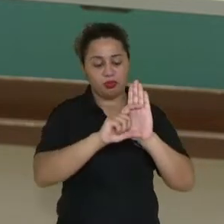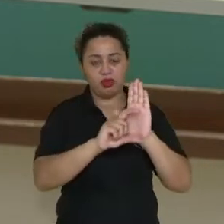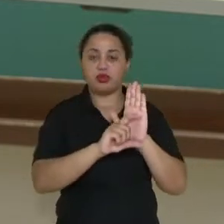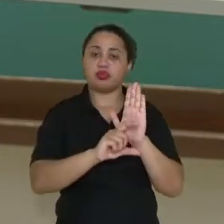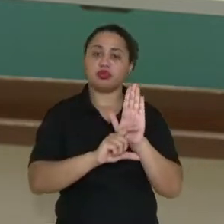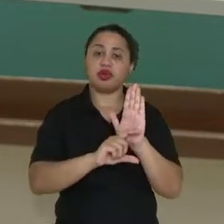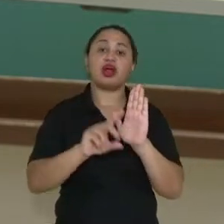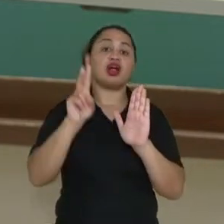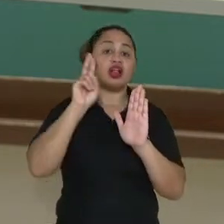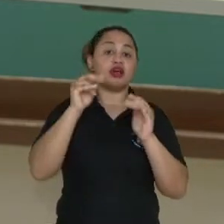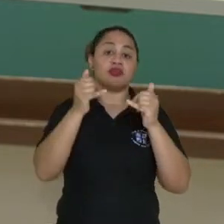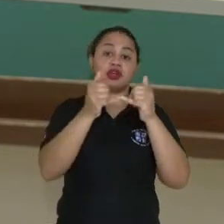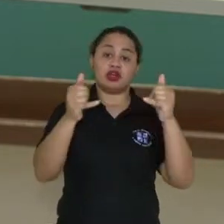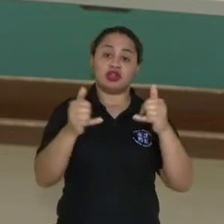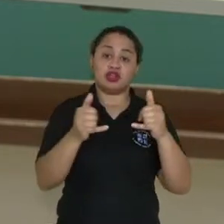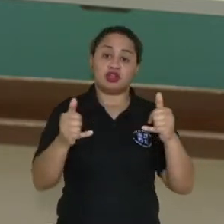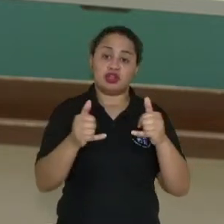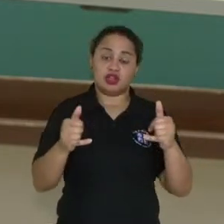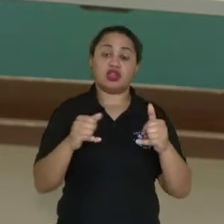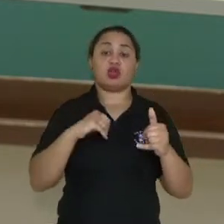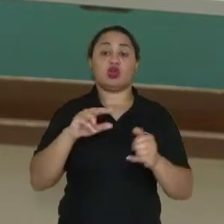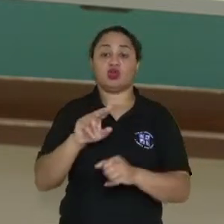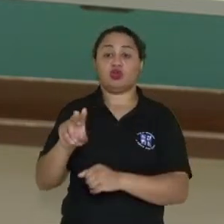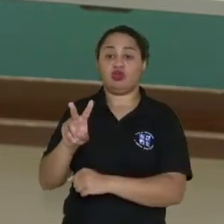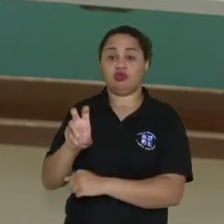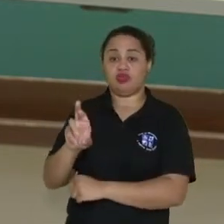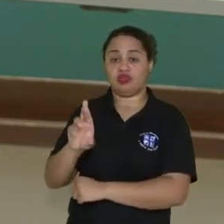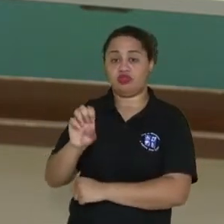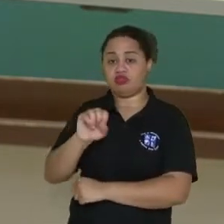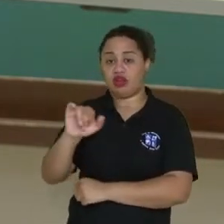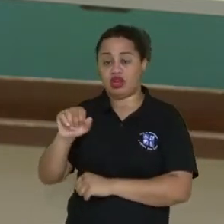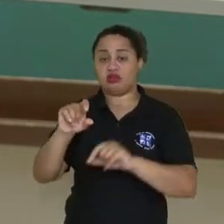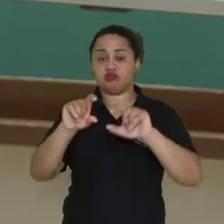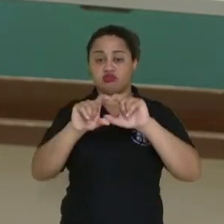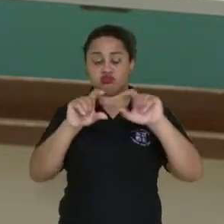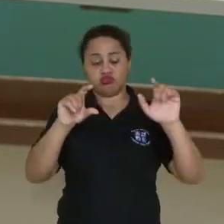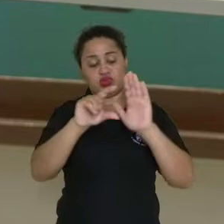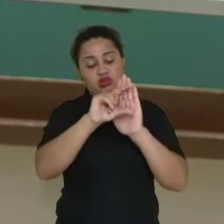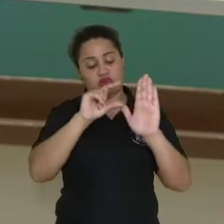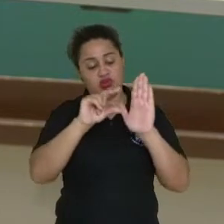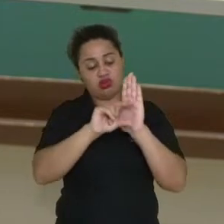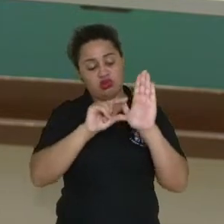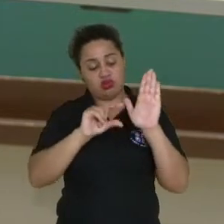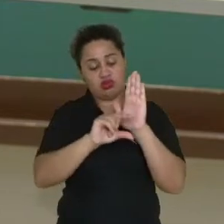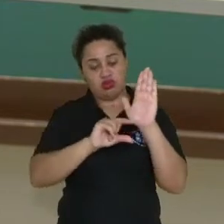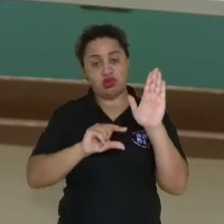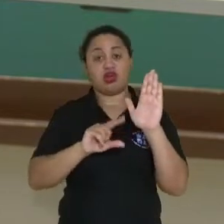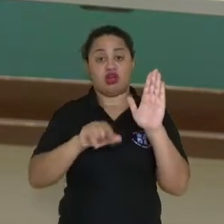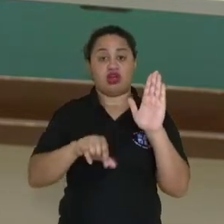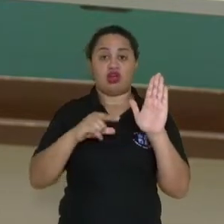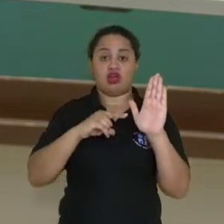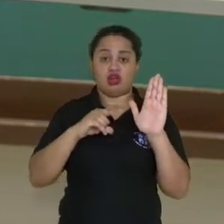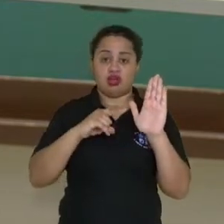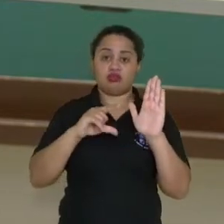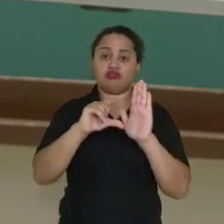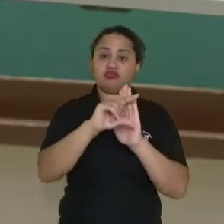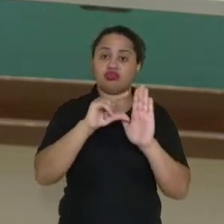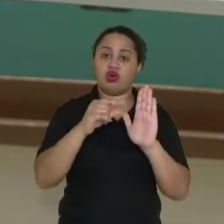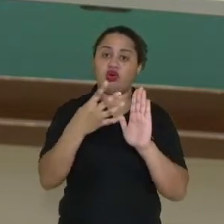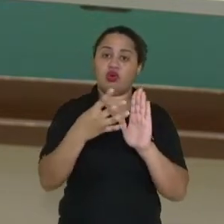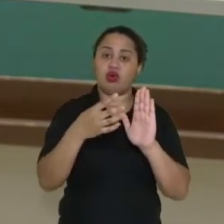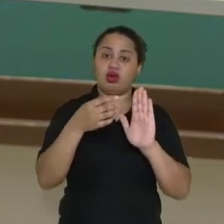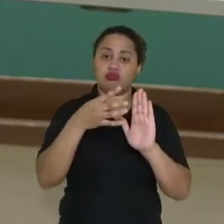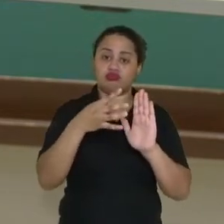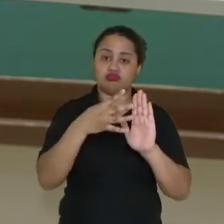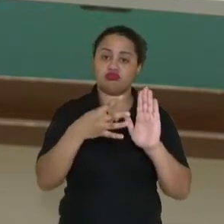cada linha num poema a gente chama de versos, né? Um poema de quatro versos, uma estrofe contendo quatro versos a